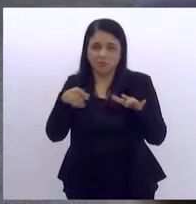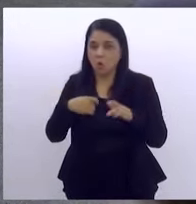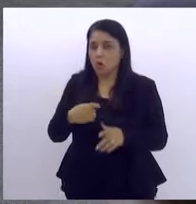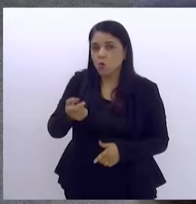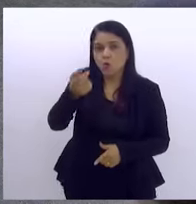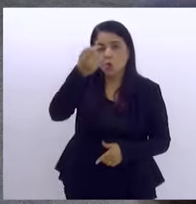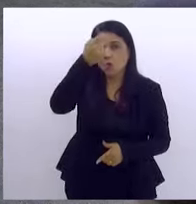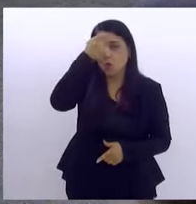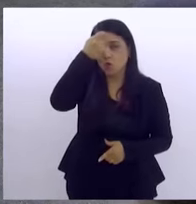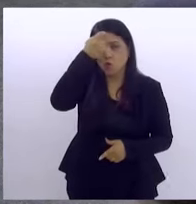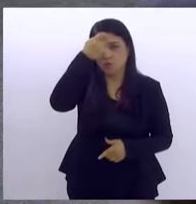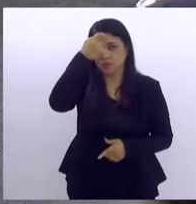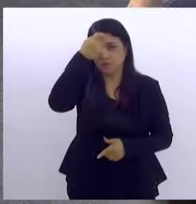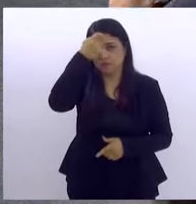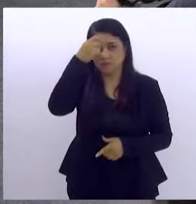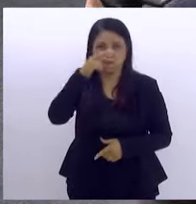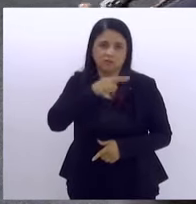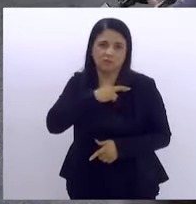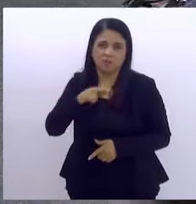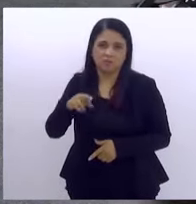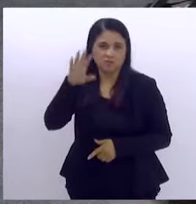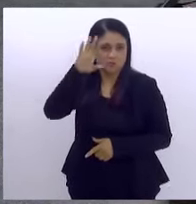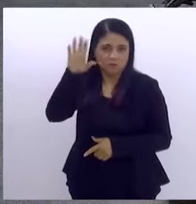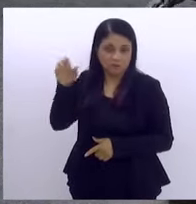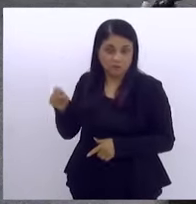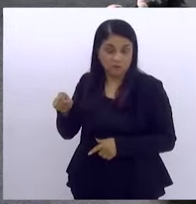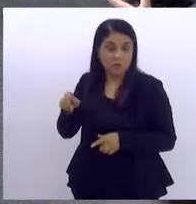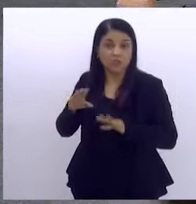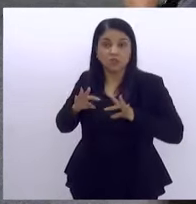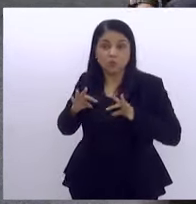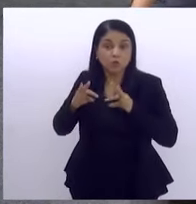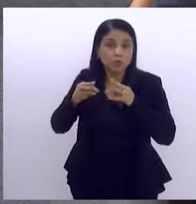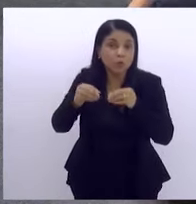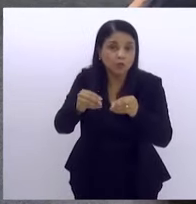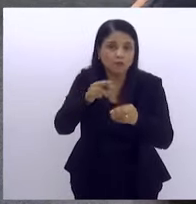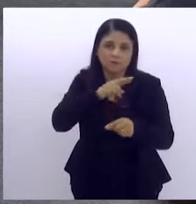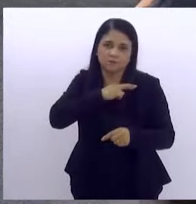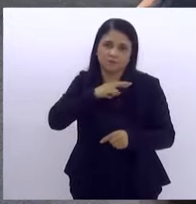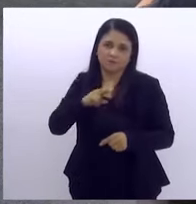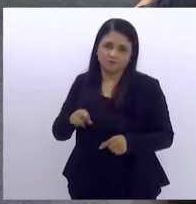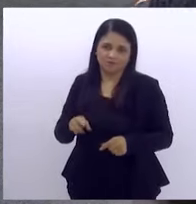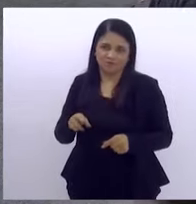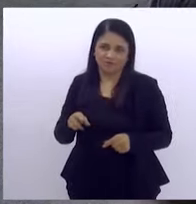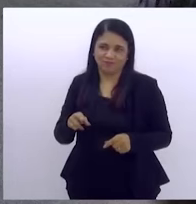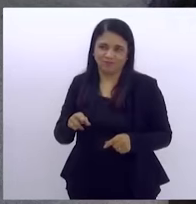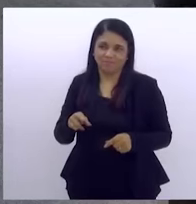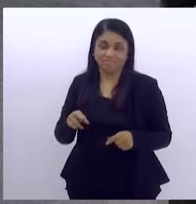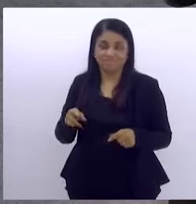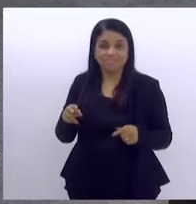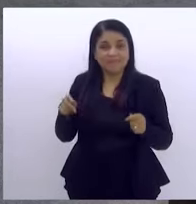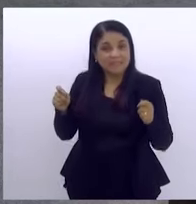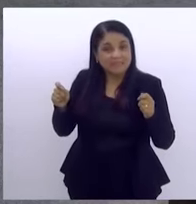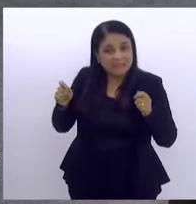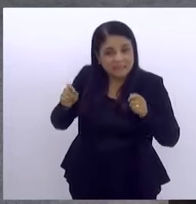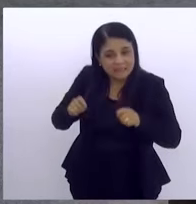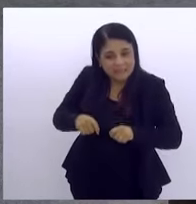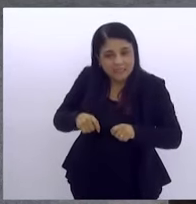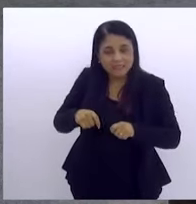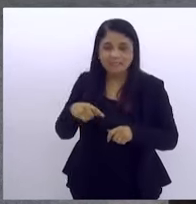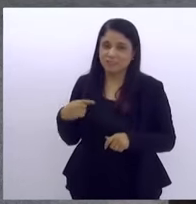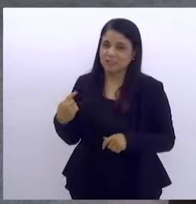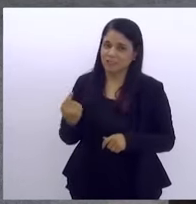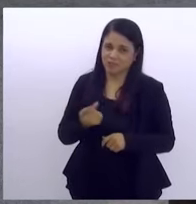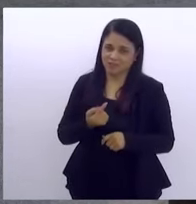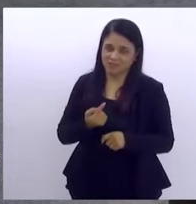conscientização da religião matriz africana, e sim de todas as religiões. Quem dera nós pudéssemos, então, fazer com que as